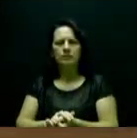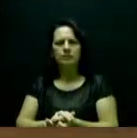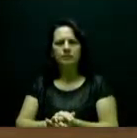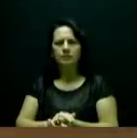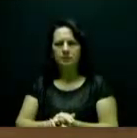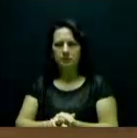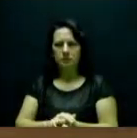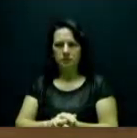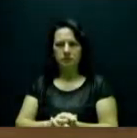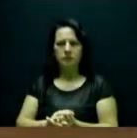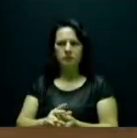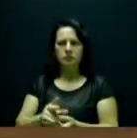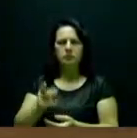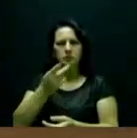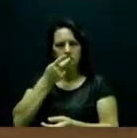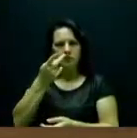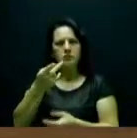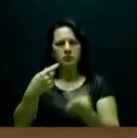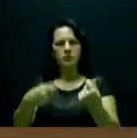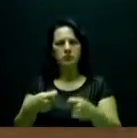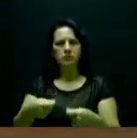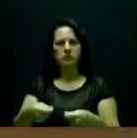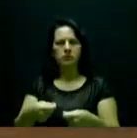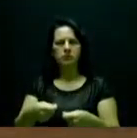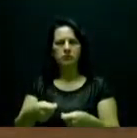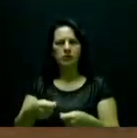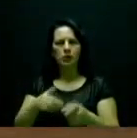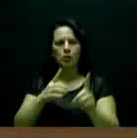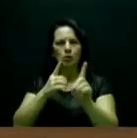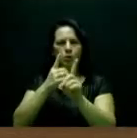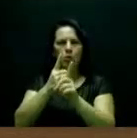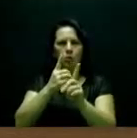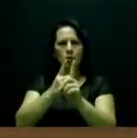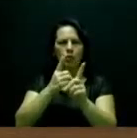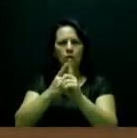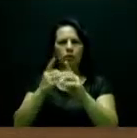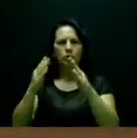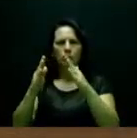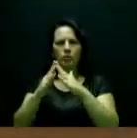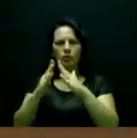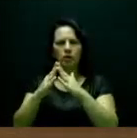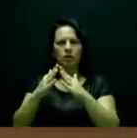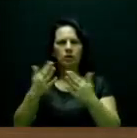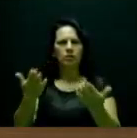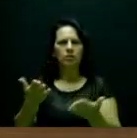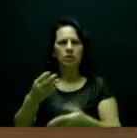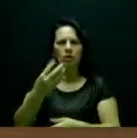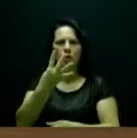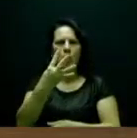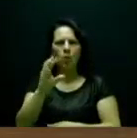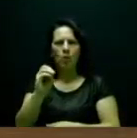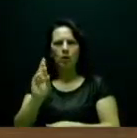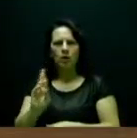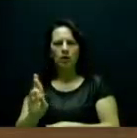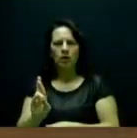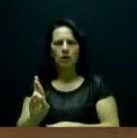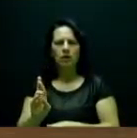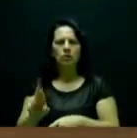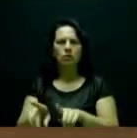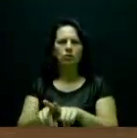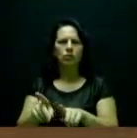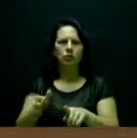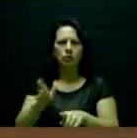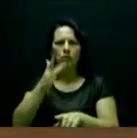quero aqui deixar claro também, registrar, porque não encontra mais uma moradia por R$400. Alguns até se